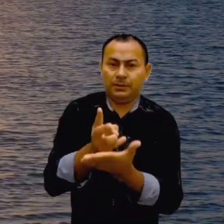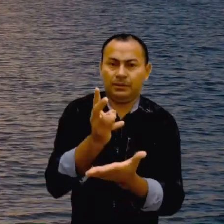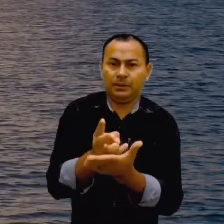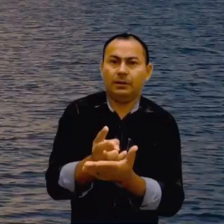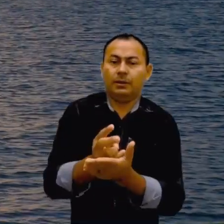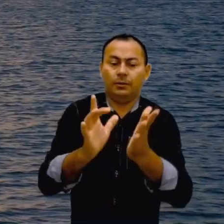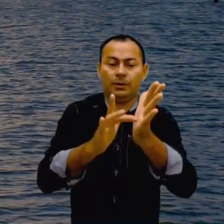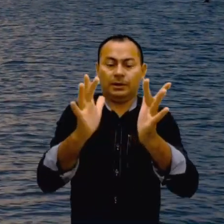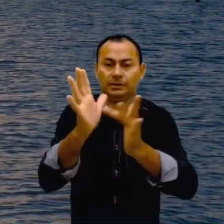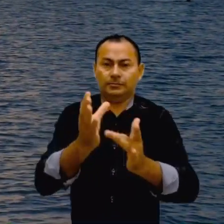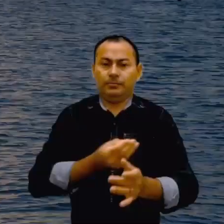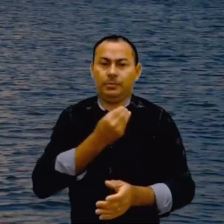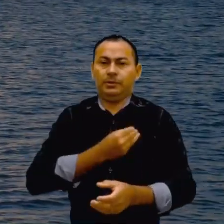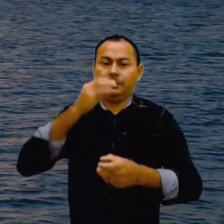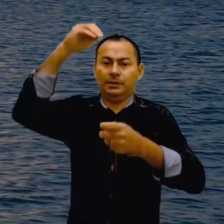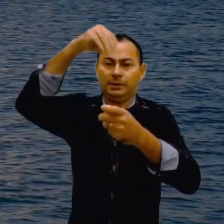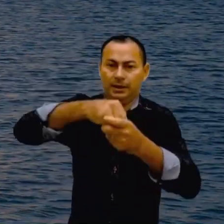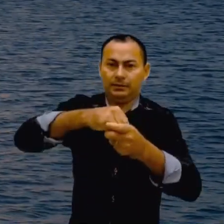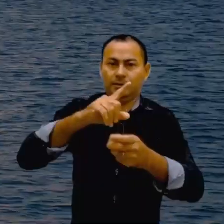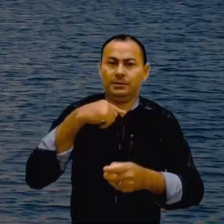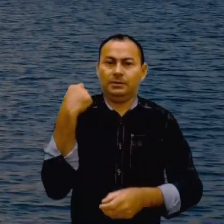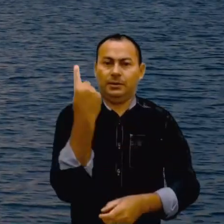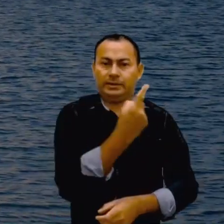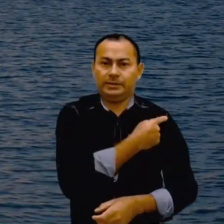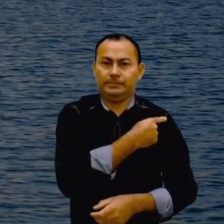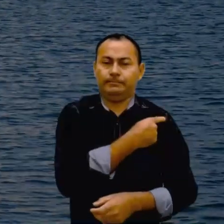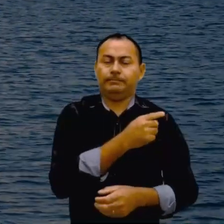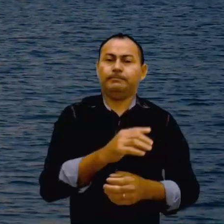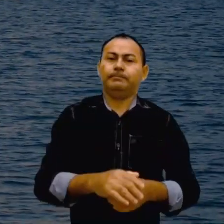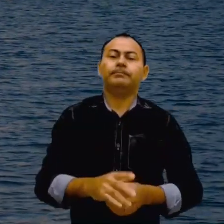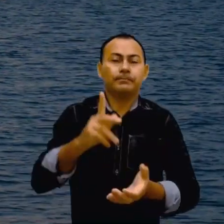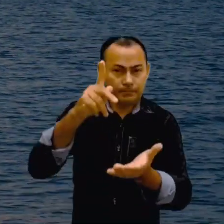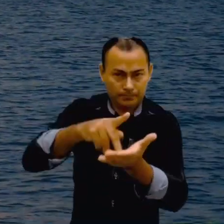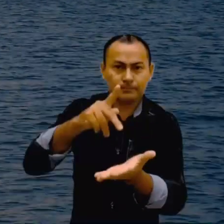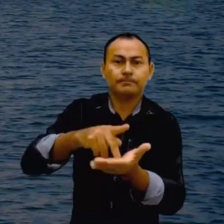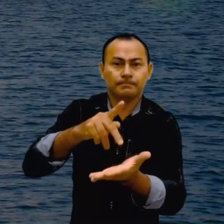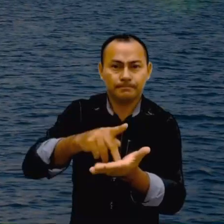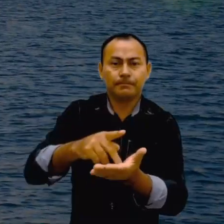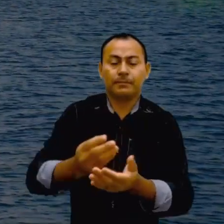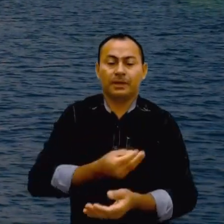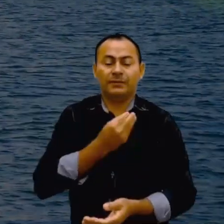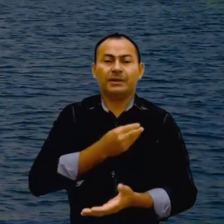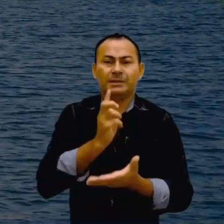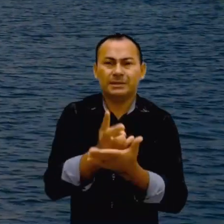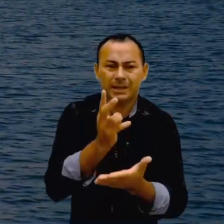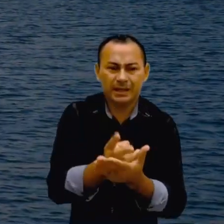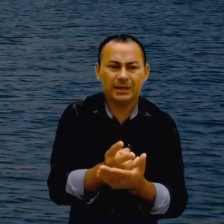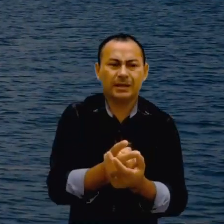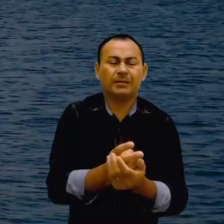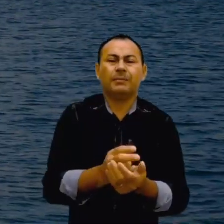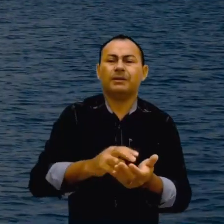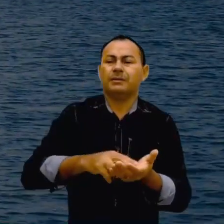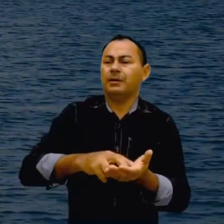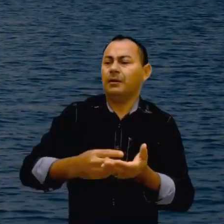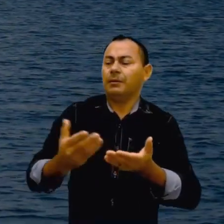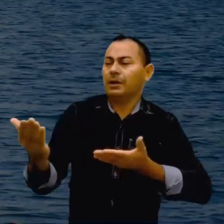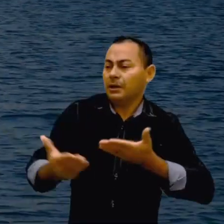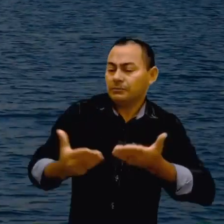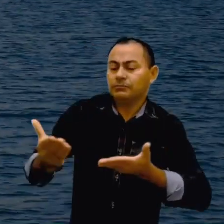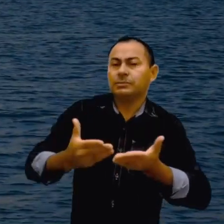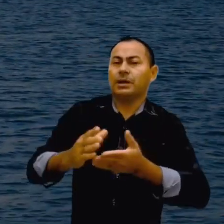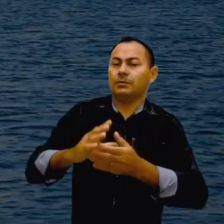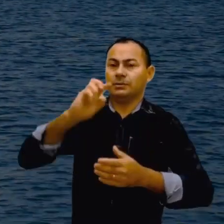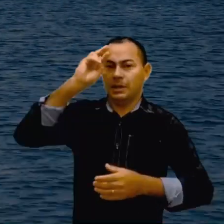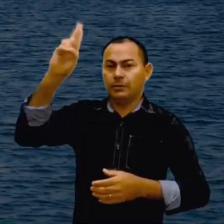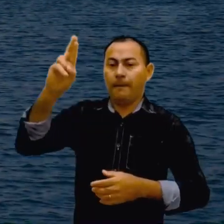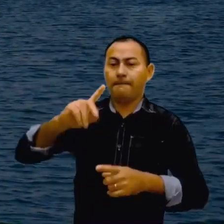prosseguindo é o Cristo vivo dentro de nós. É verdade Vivemos constantemente em perigo porque servimos ao